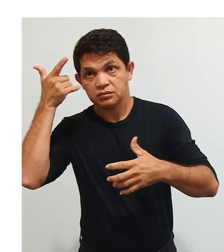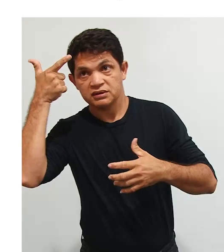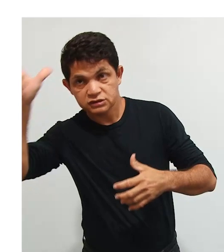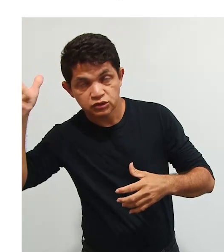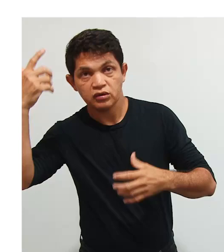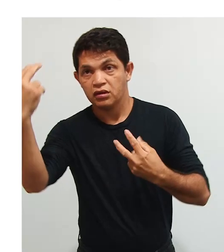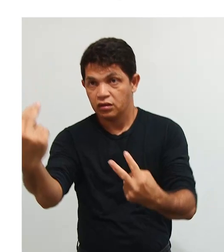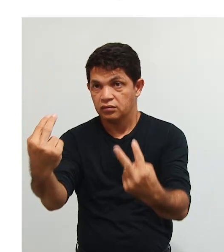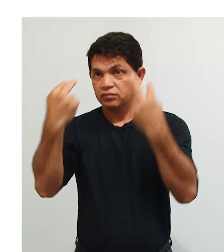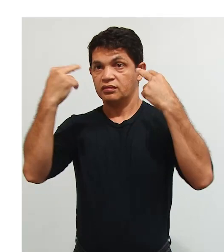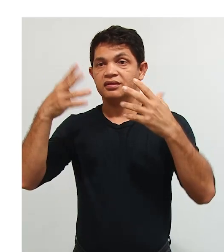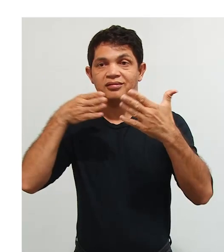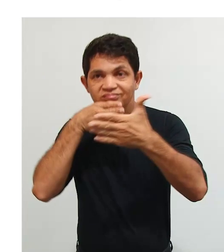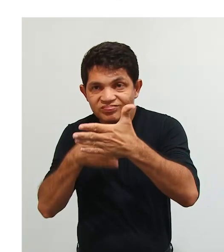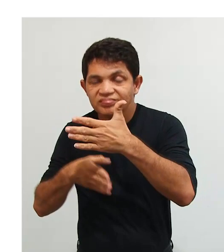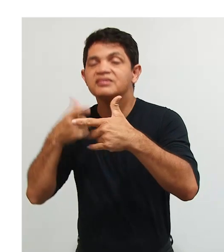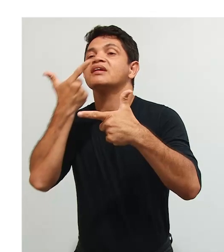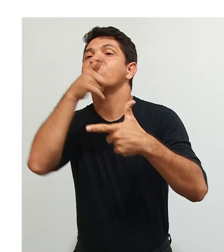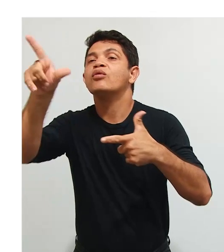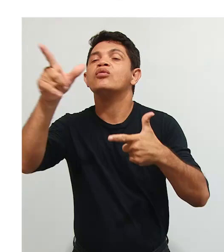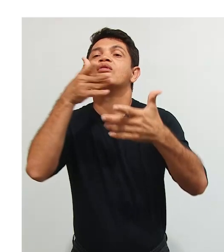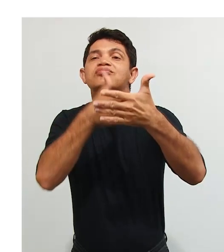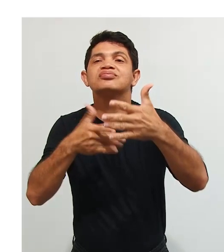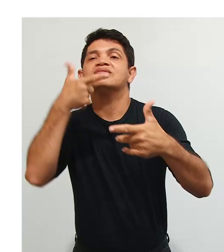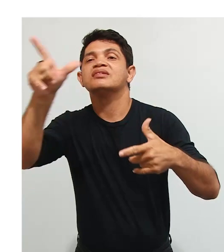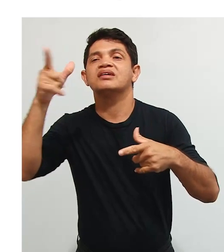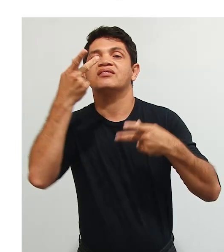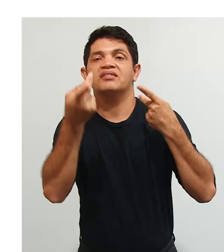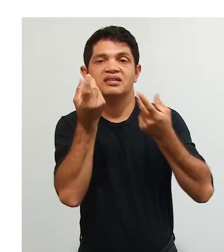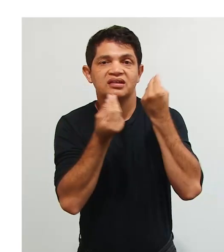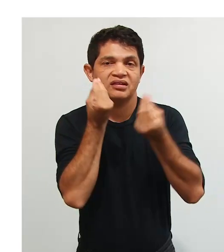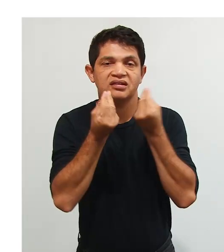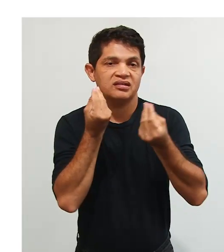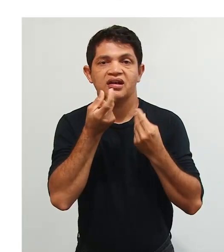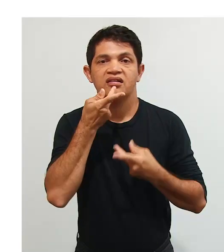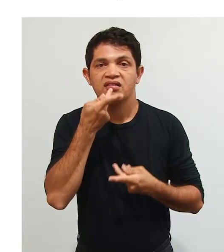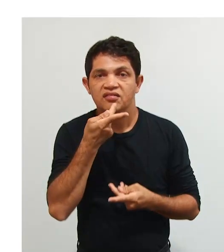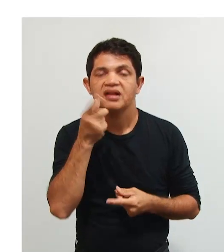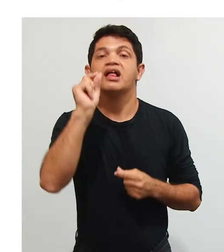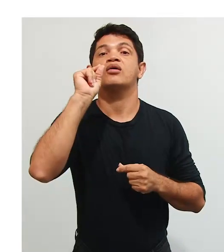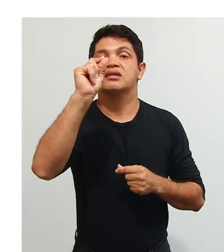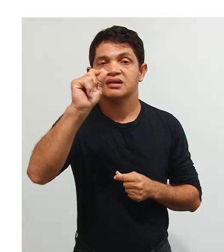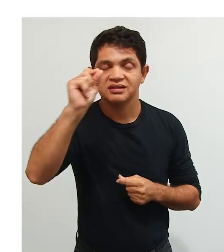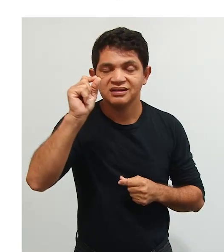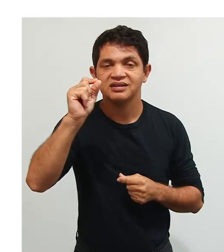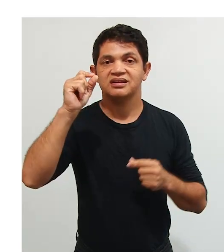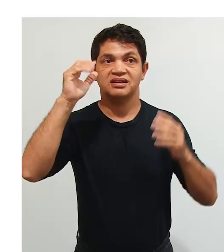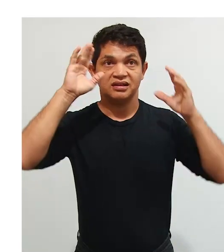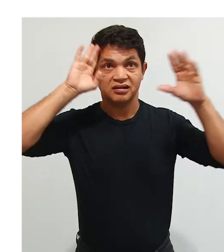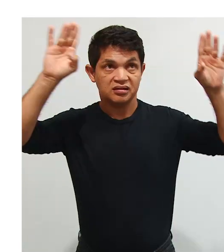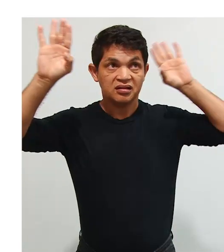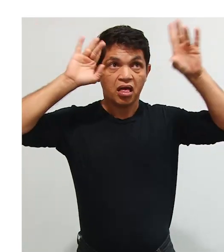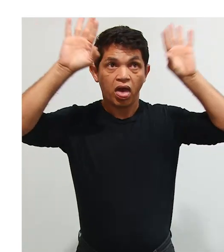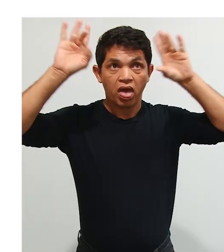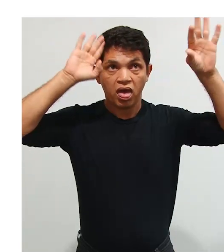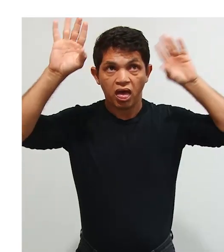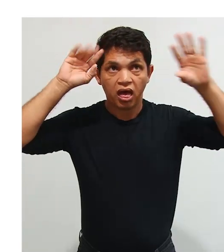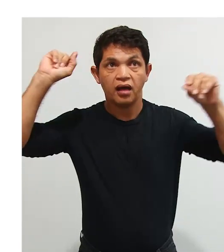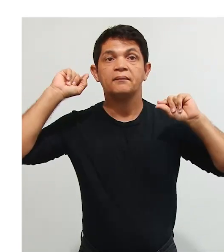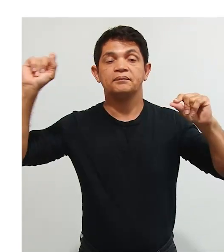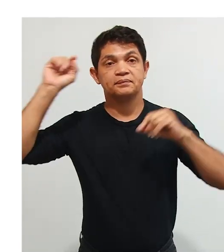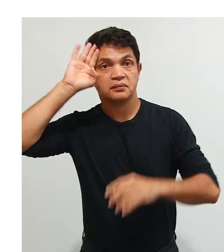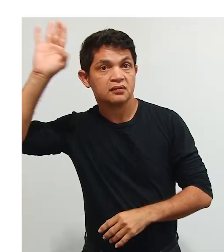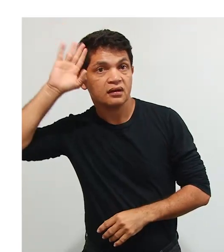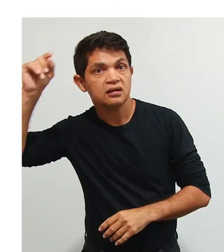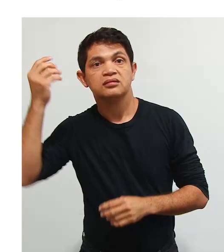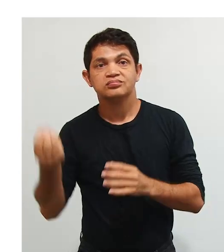outra barreira é que algumas pessoas ficam querendo imaginar o que o outro está pensando. Então, a gente